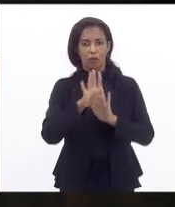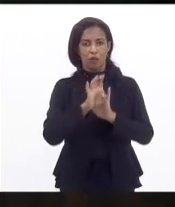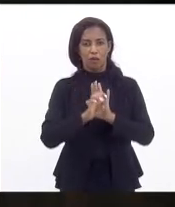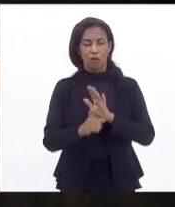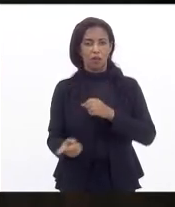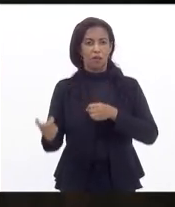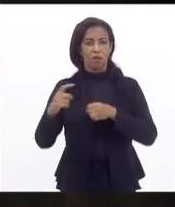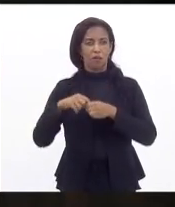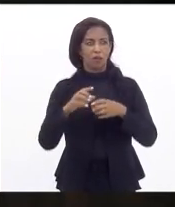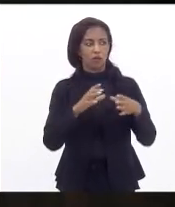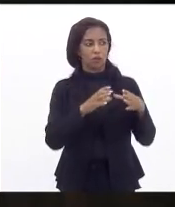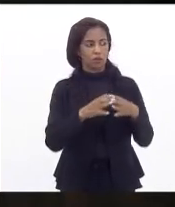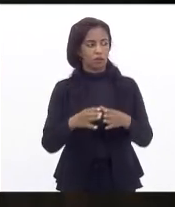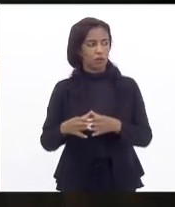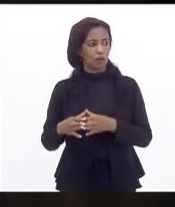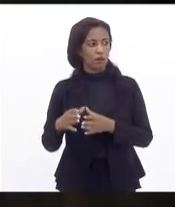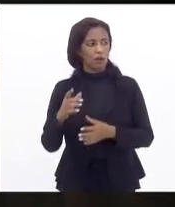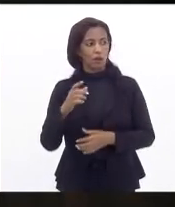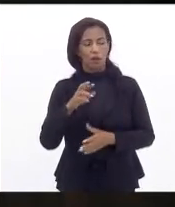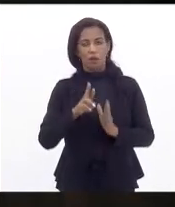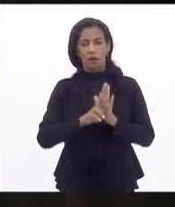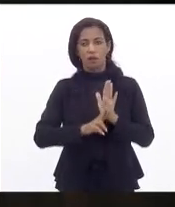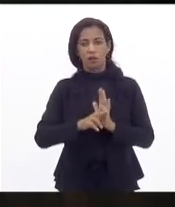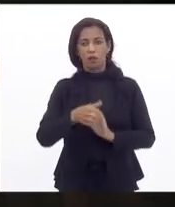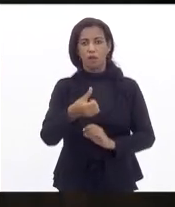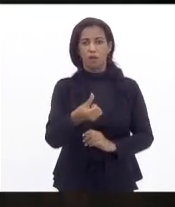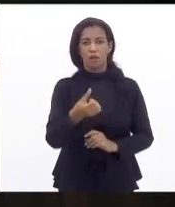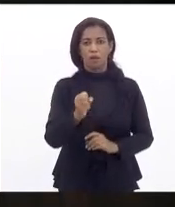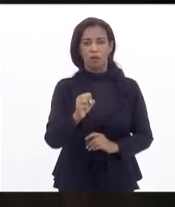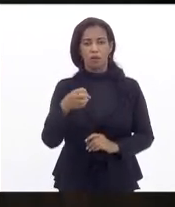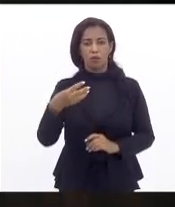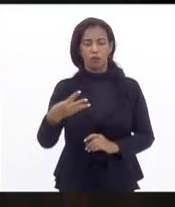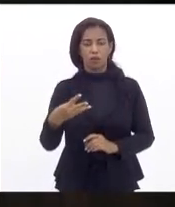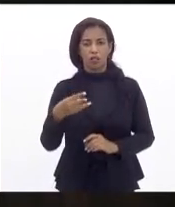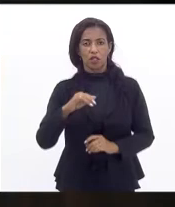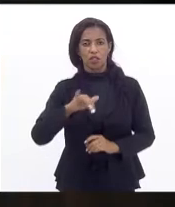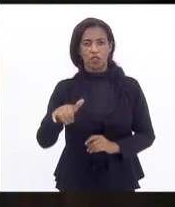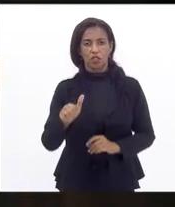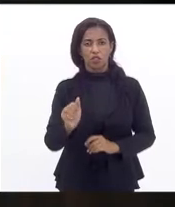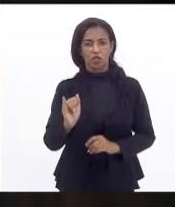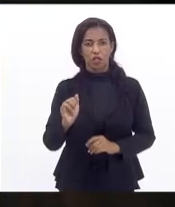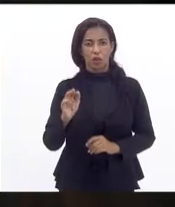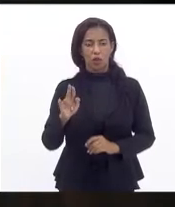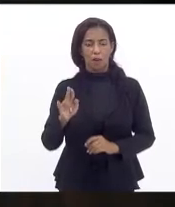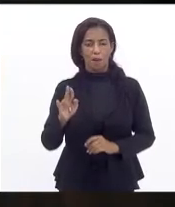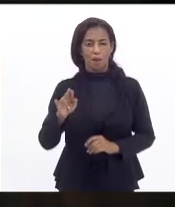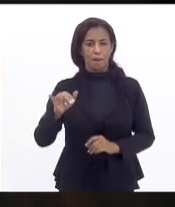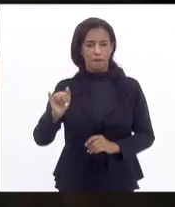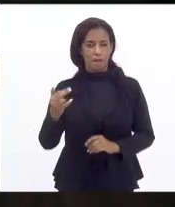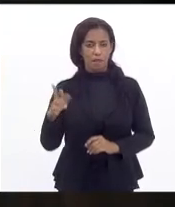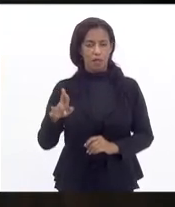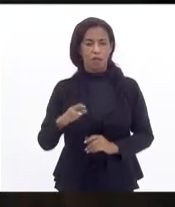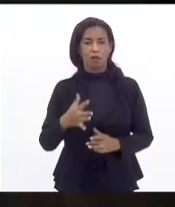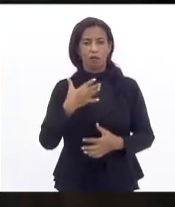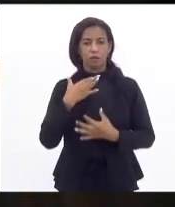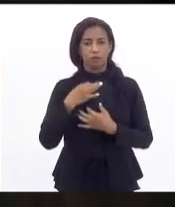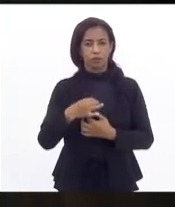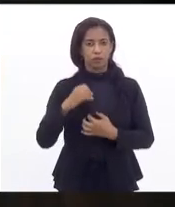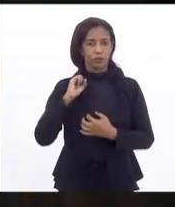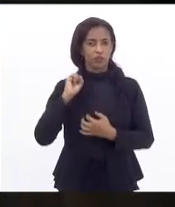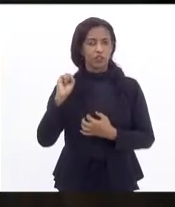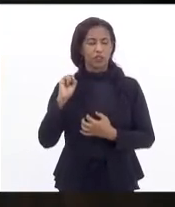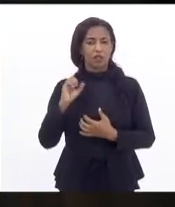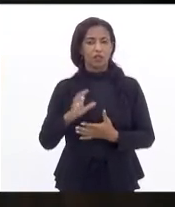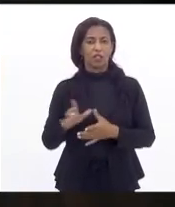retorna às comissões. Projeto de resolução 68321, de autoria do deputado Jalmir Júnior. Concede medalha Tiradentes, respectivo diploma ao senhor